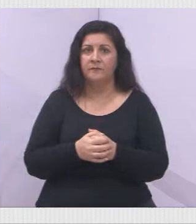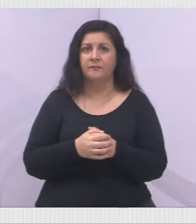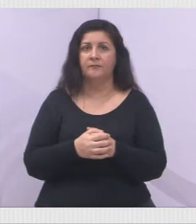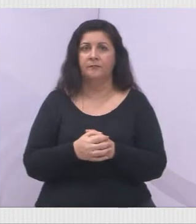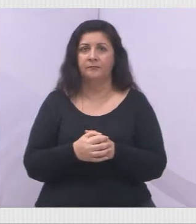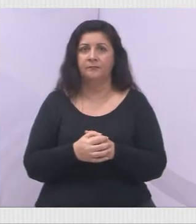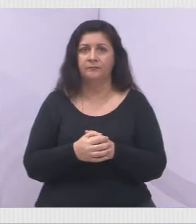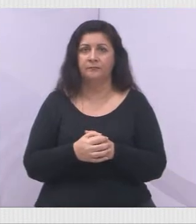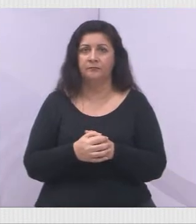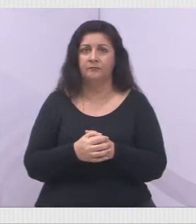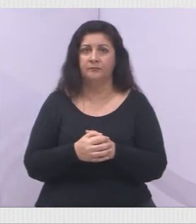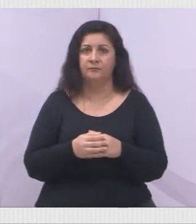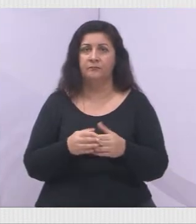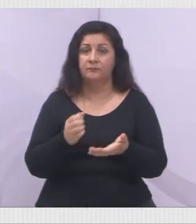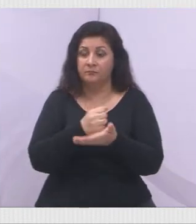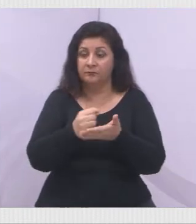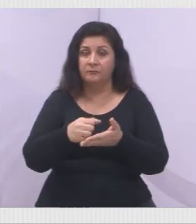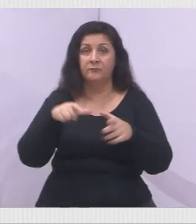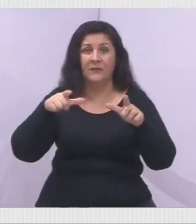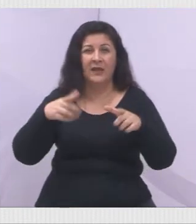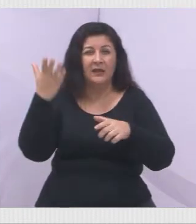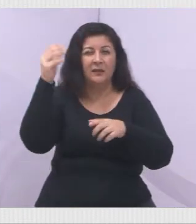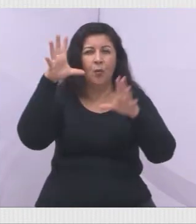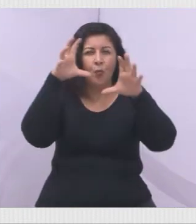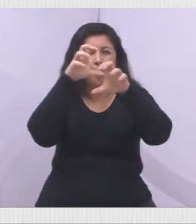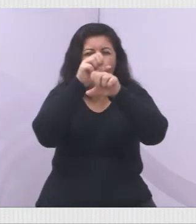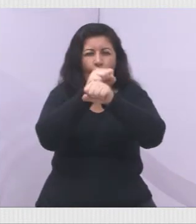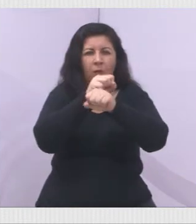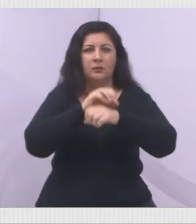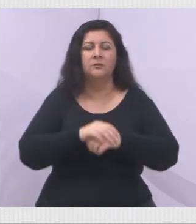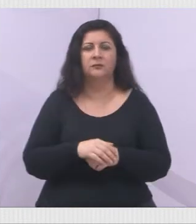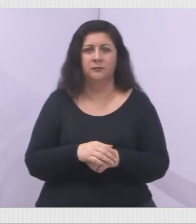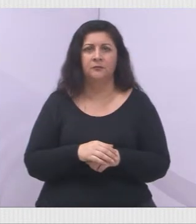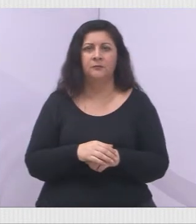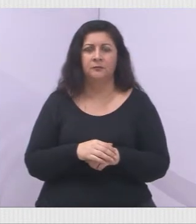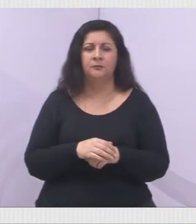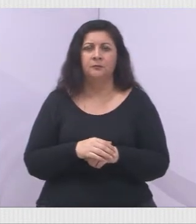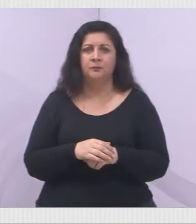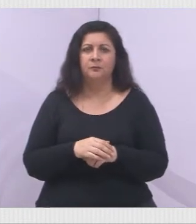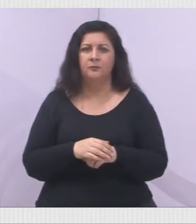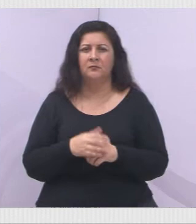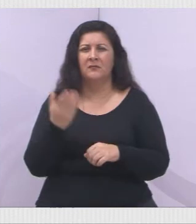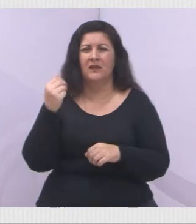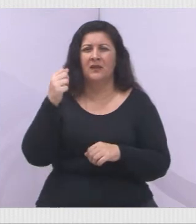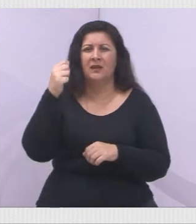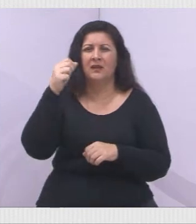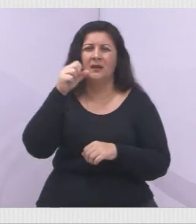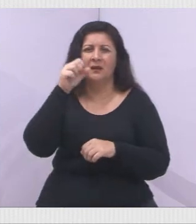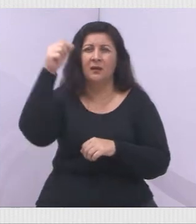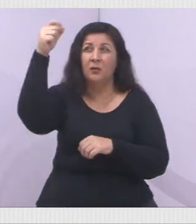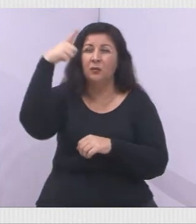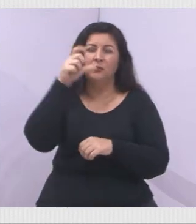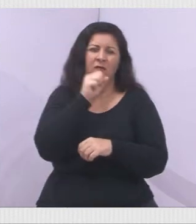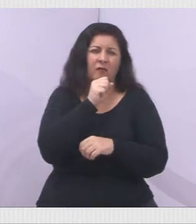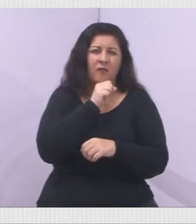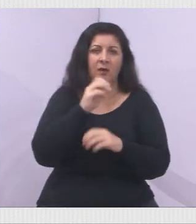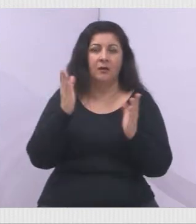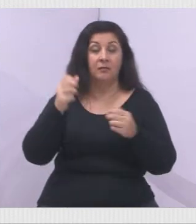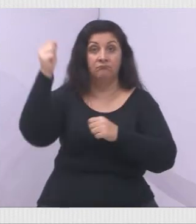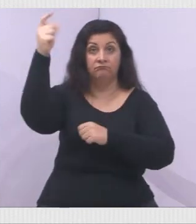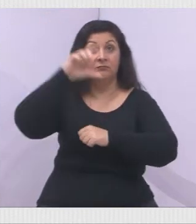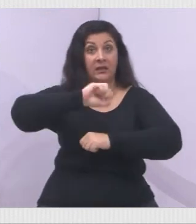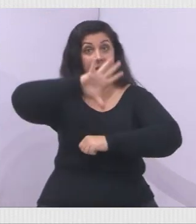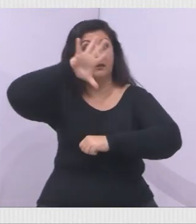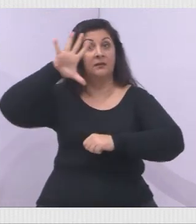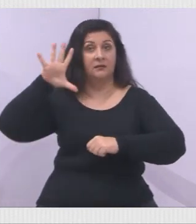e passam por aquele lugar ali que era bem escuro, né, com as lâmpadas de mercúrio, ainda não tem boa claridade, e agora sim com lâmpada